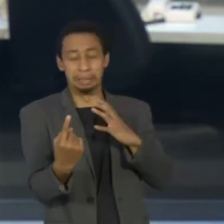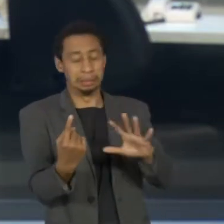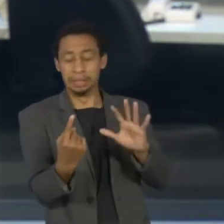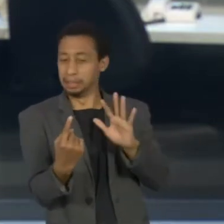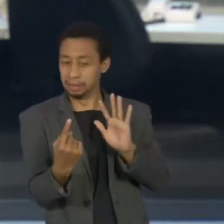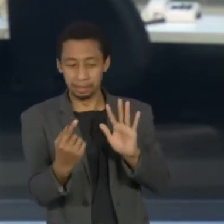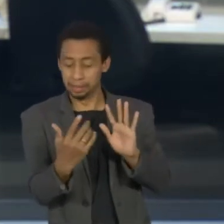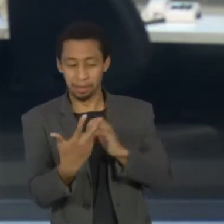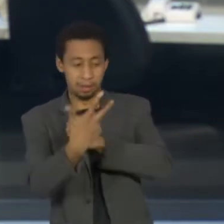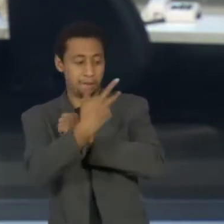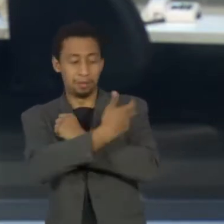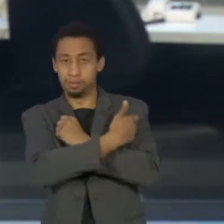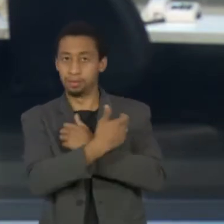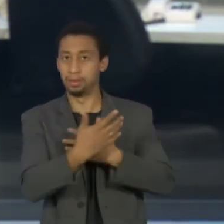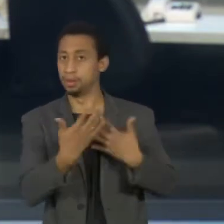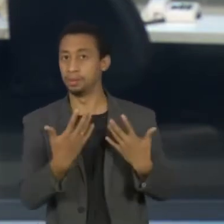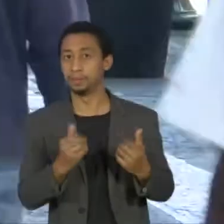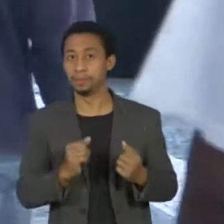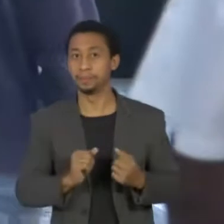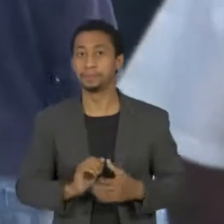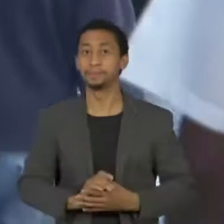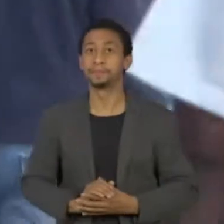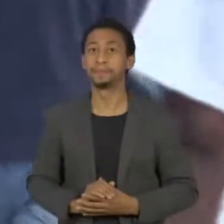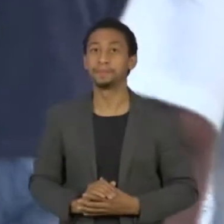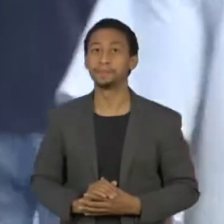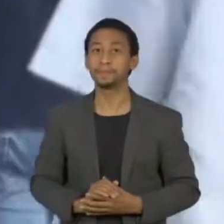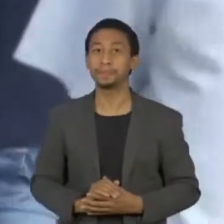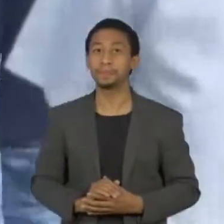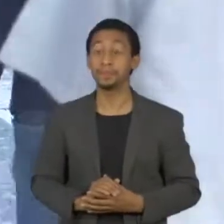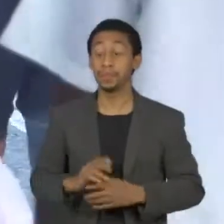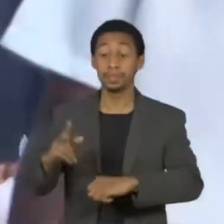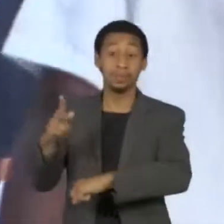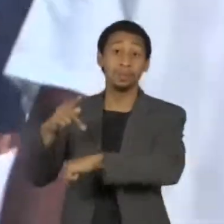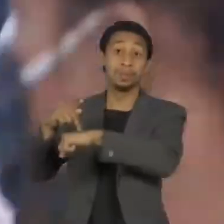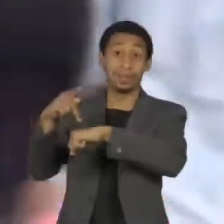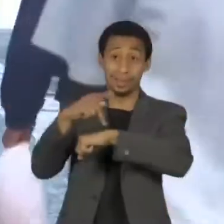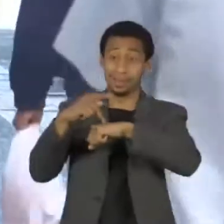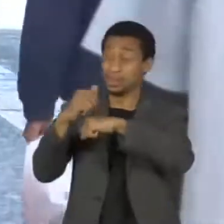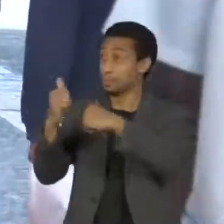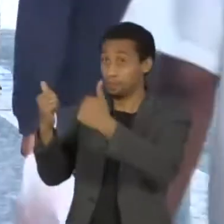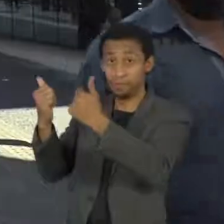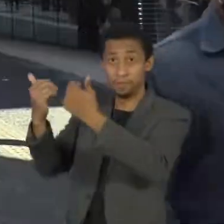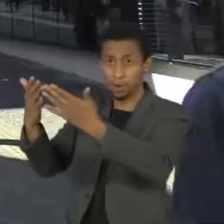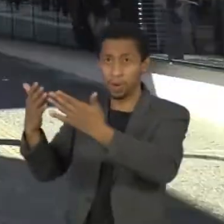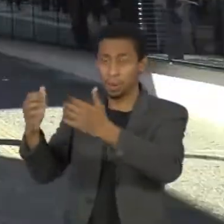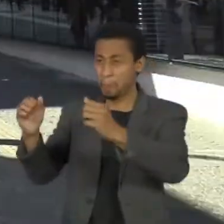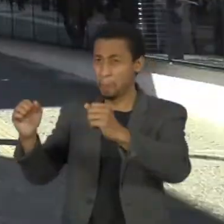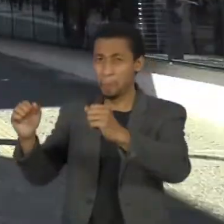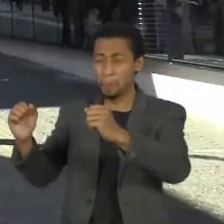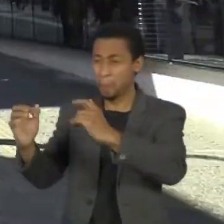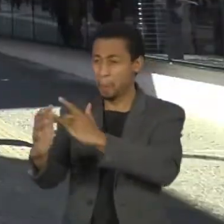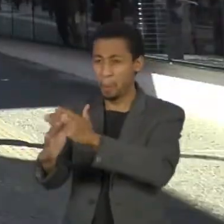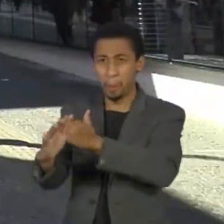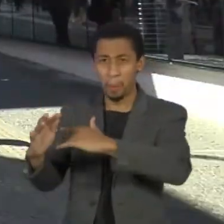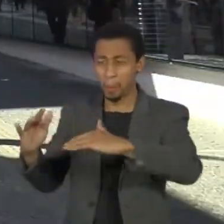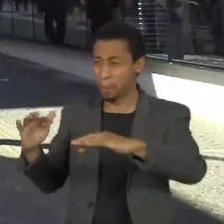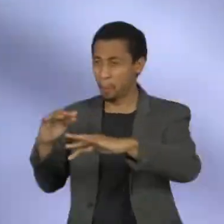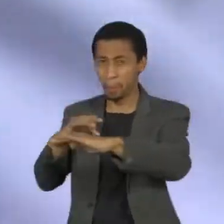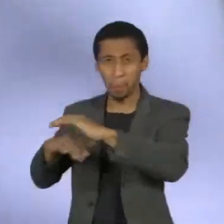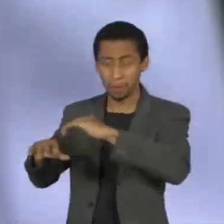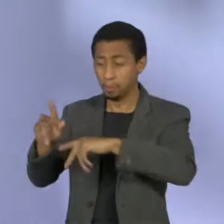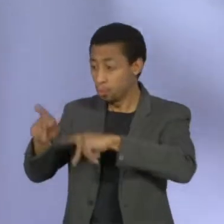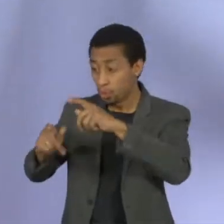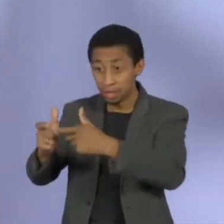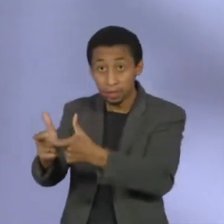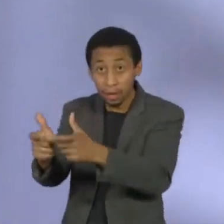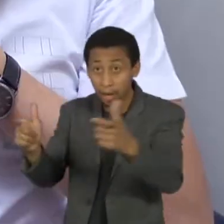tomar o imunizante quando ele sair. Os países com grandes populações precisam começar a se preparar para uma operação sem